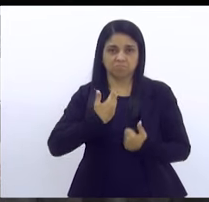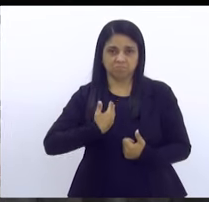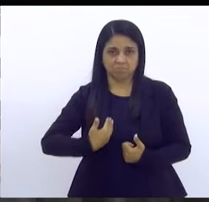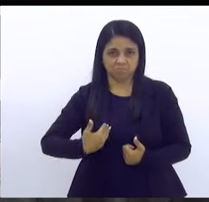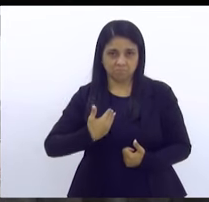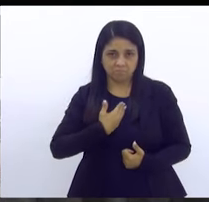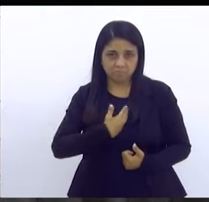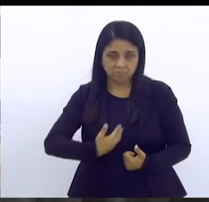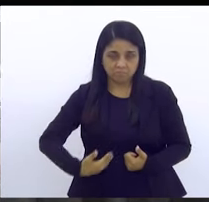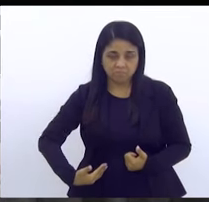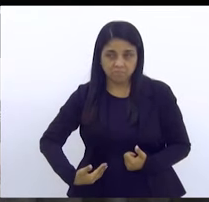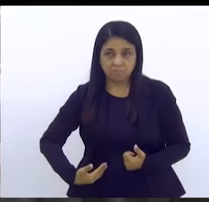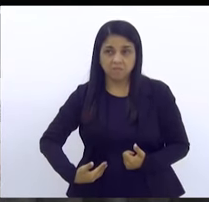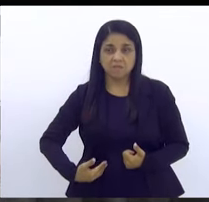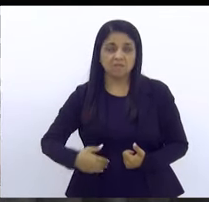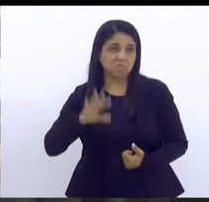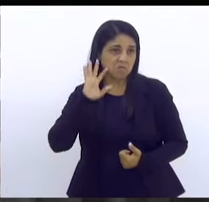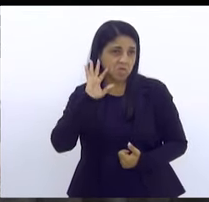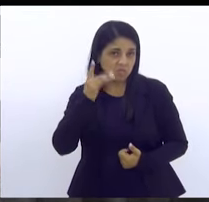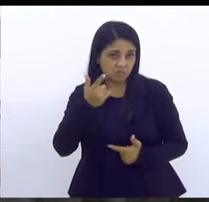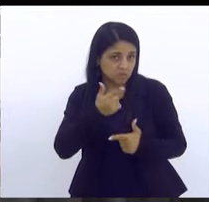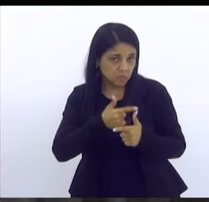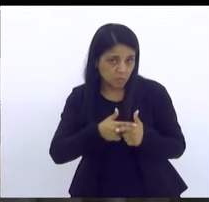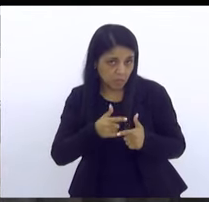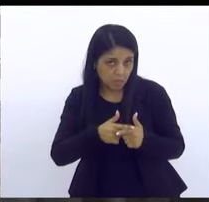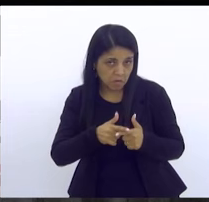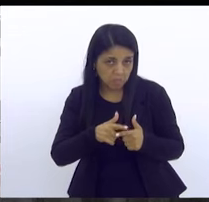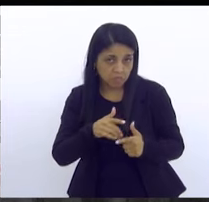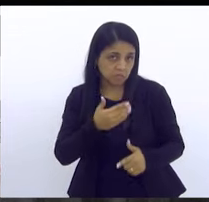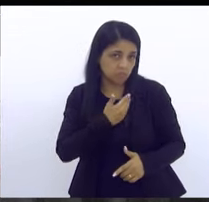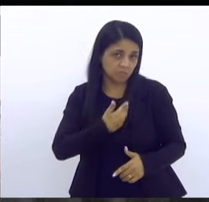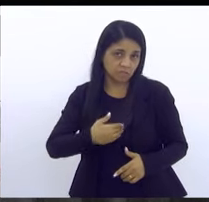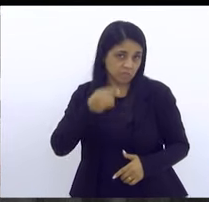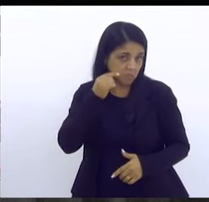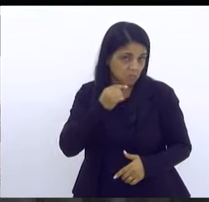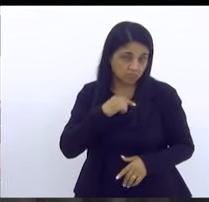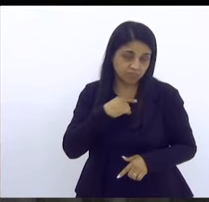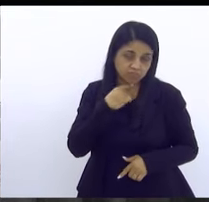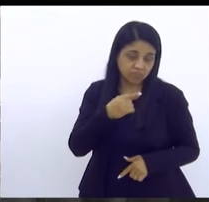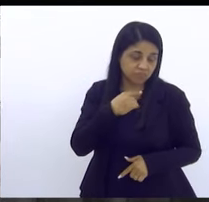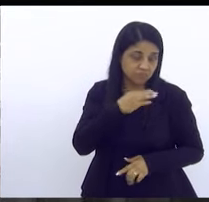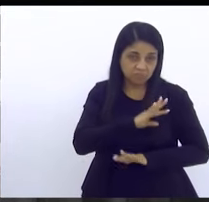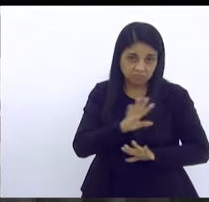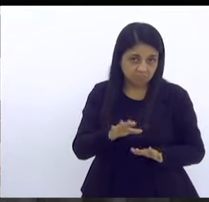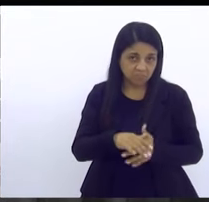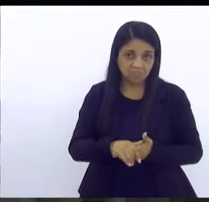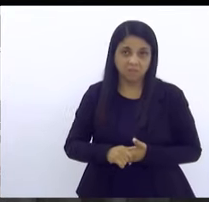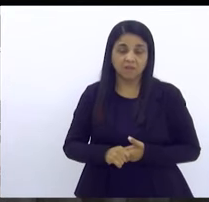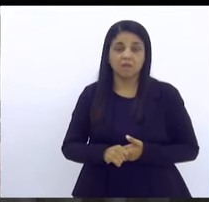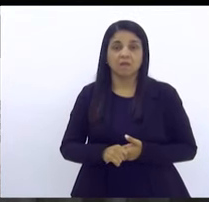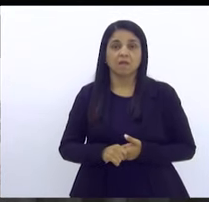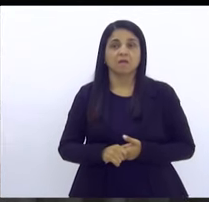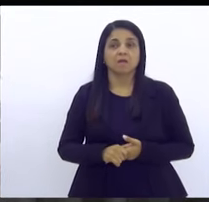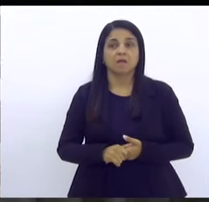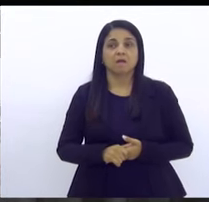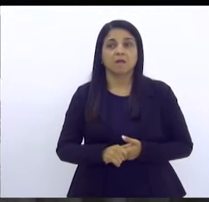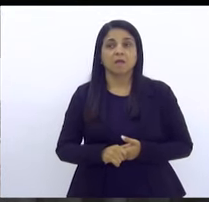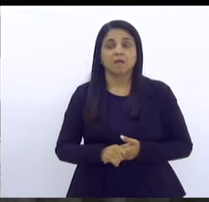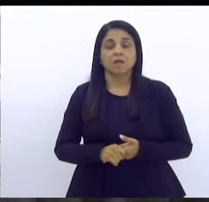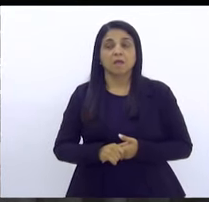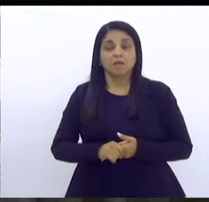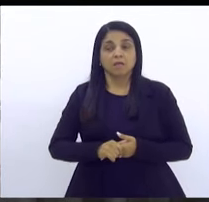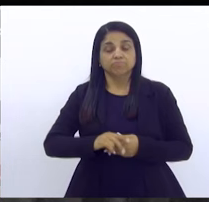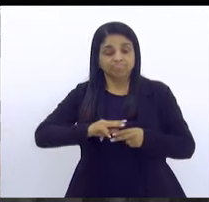da segurança pública estarão resolvidos, senhor governador. Não será assim. A